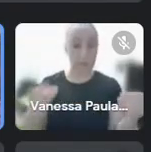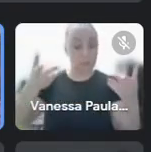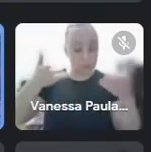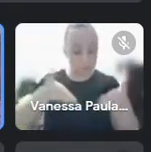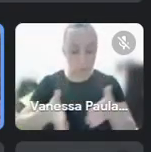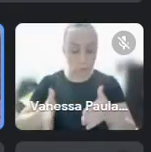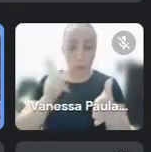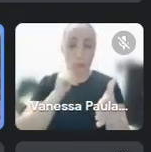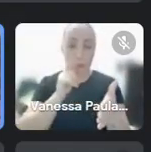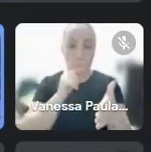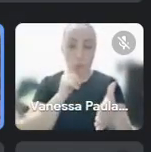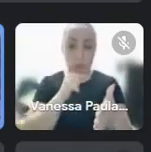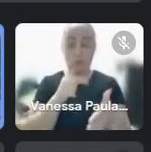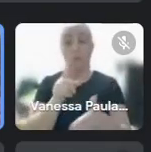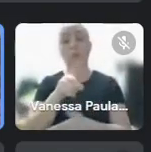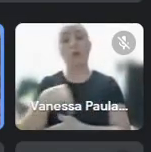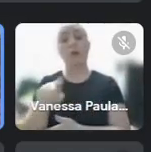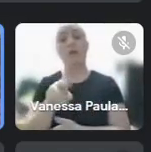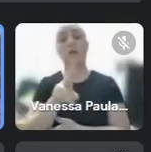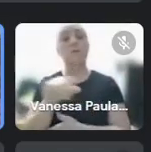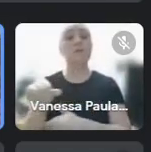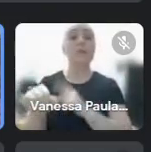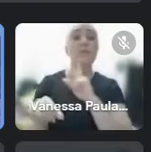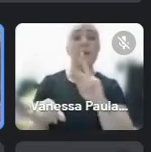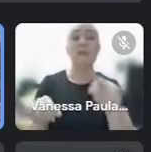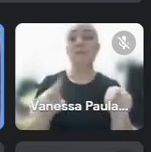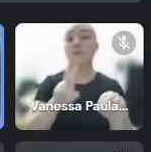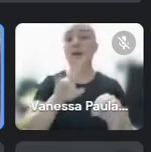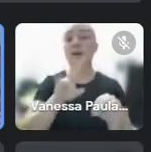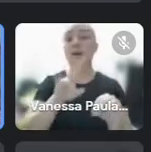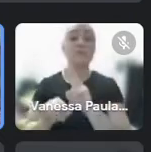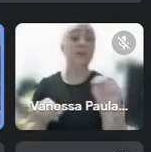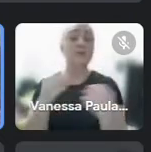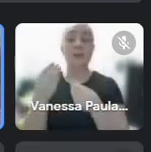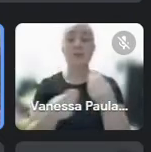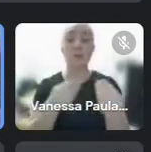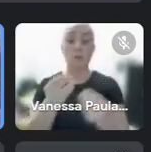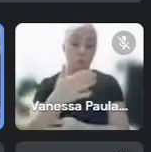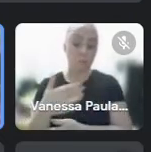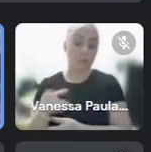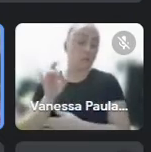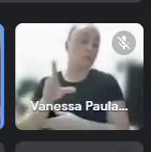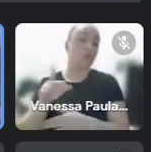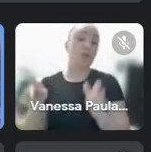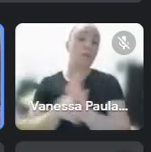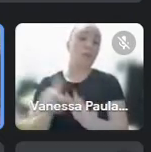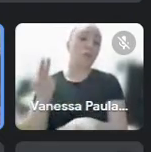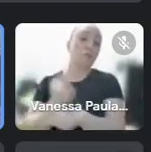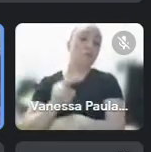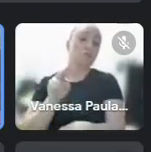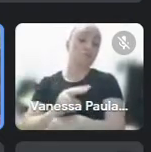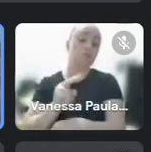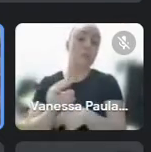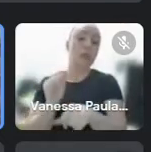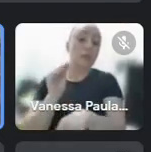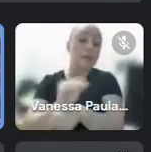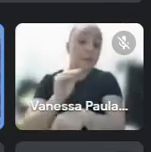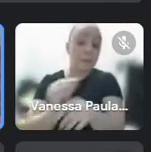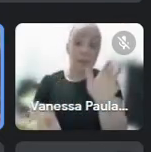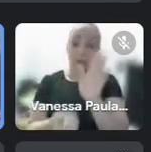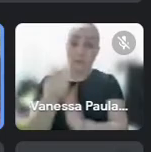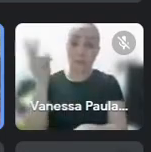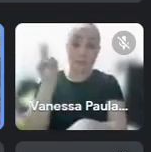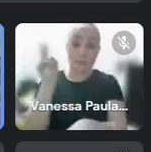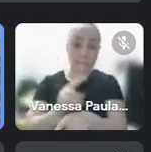vão sobreviver apenas os peixes de tanque, né? dos criatórios, porque existe um incentivo